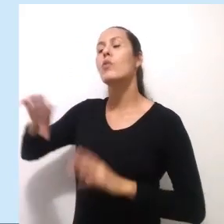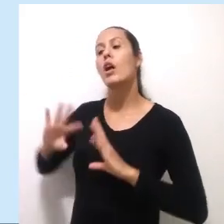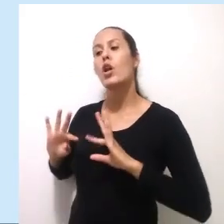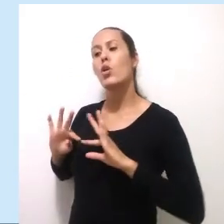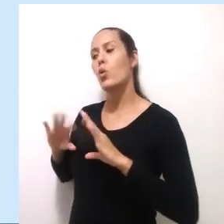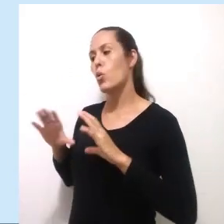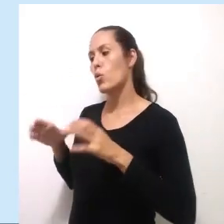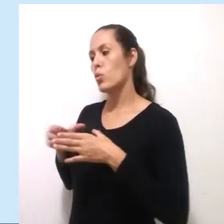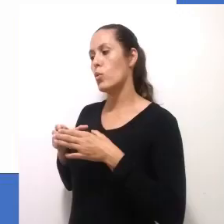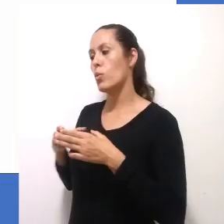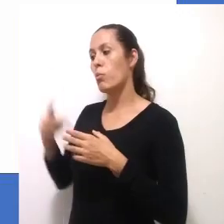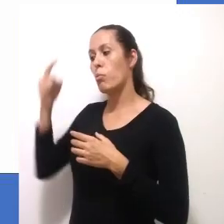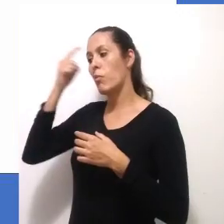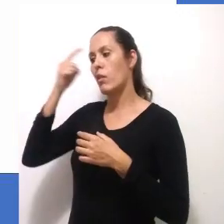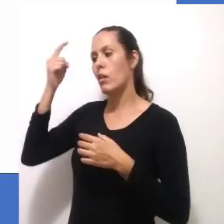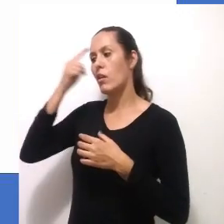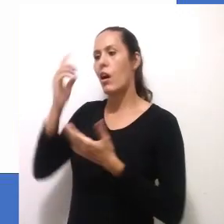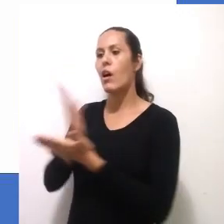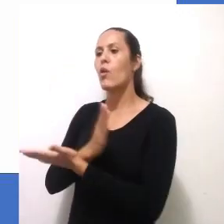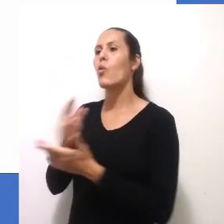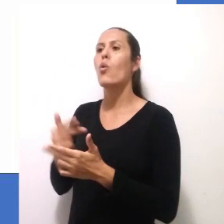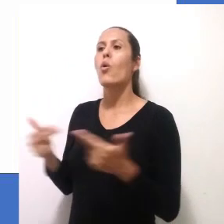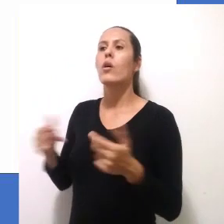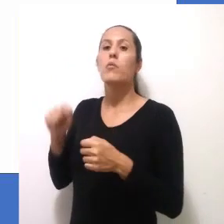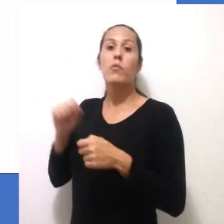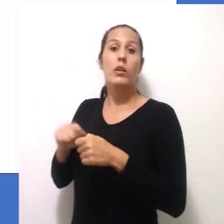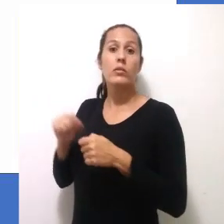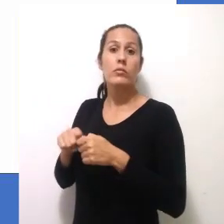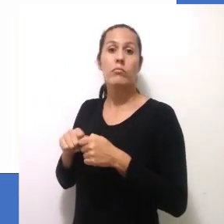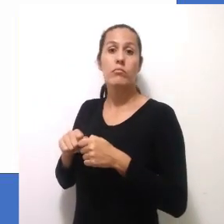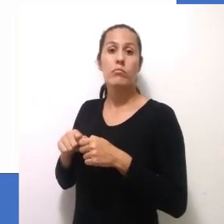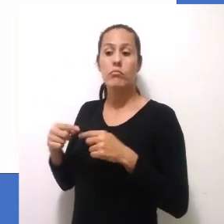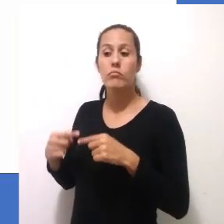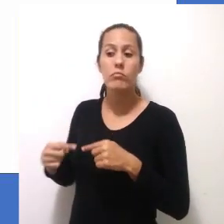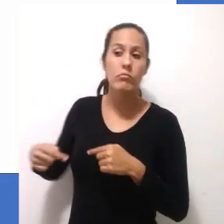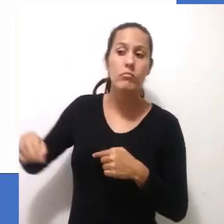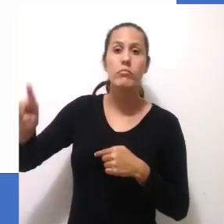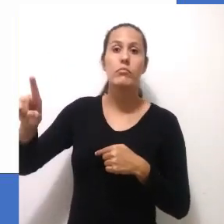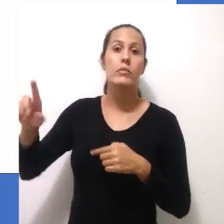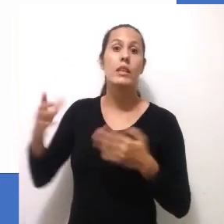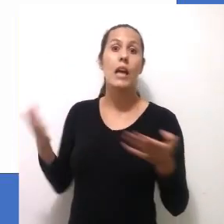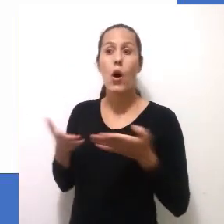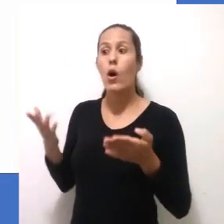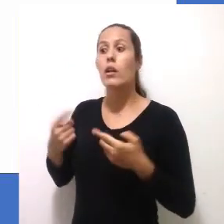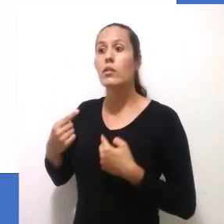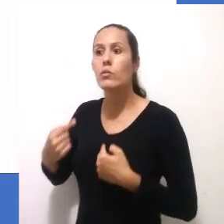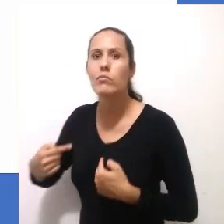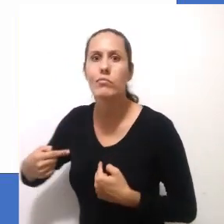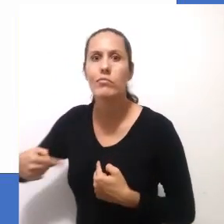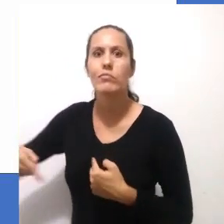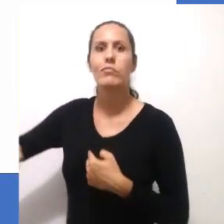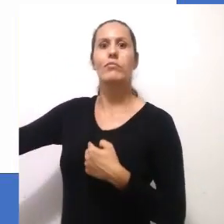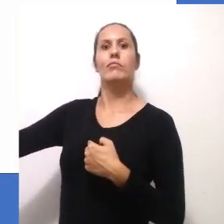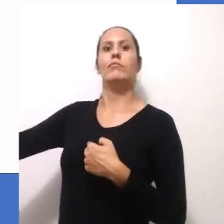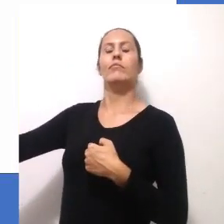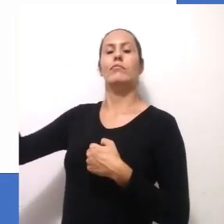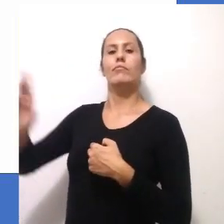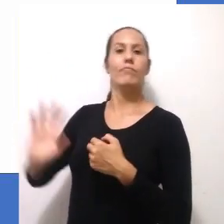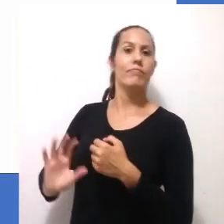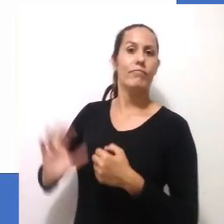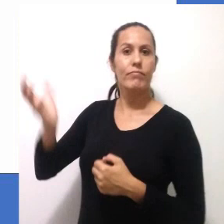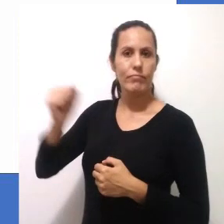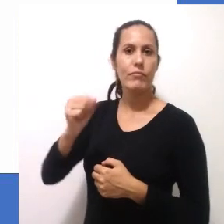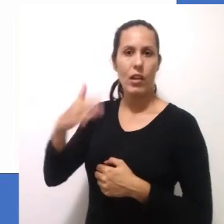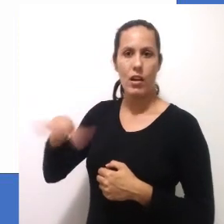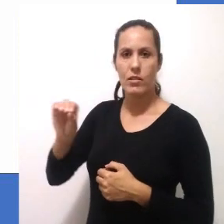grupo planejaram alguma ação para fazer no going to e agora estão indo executar.